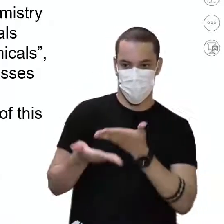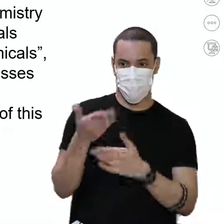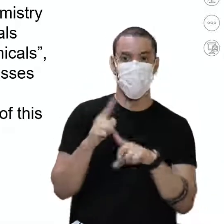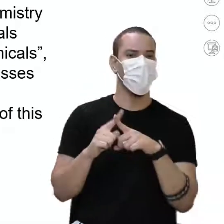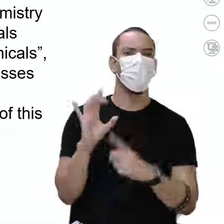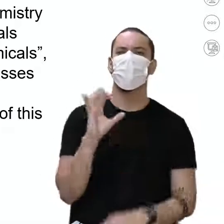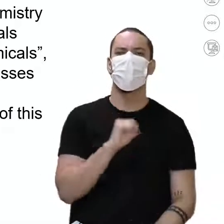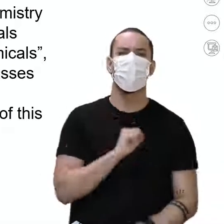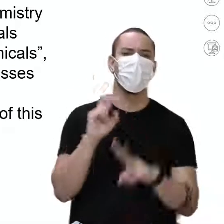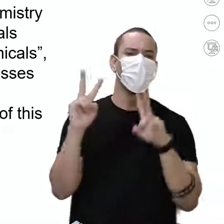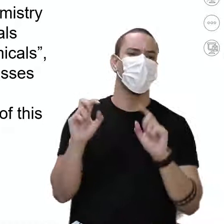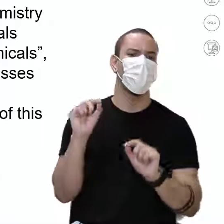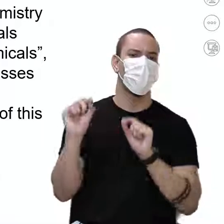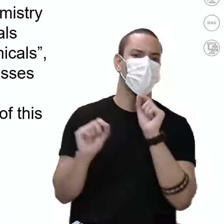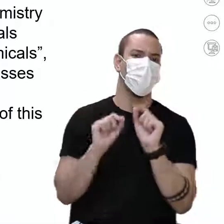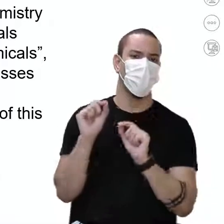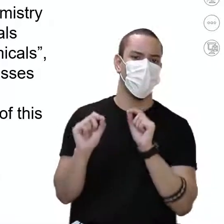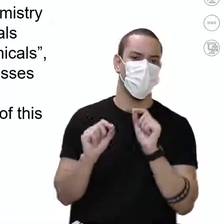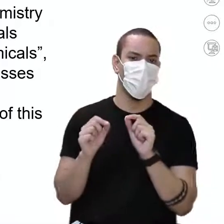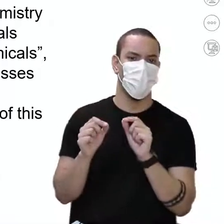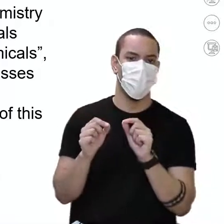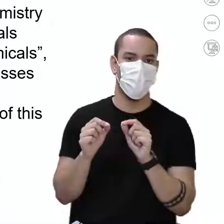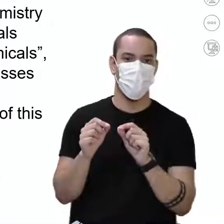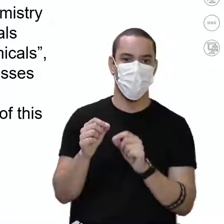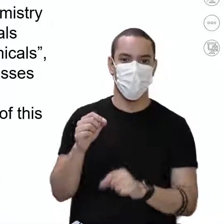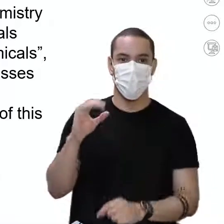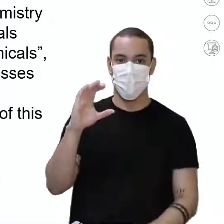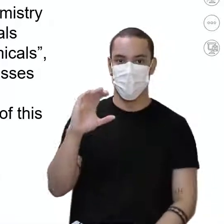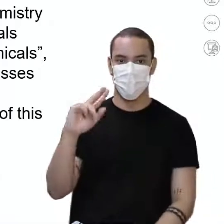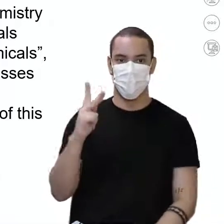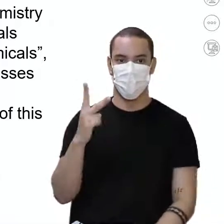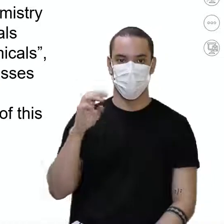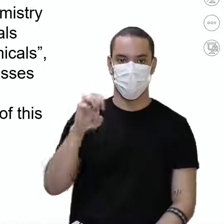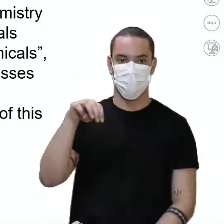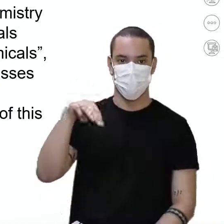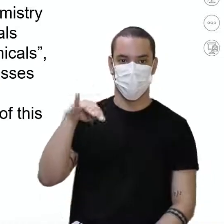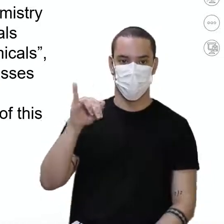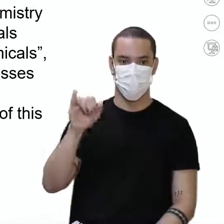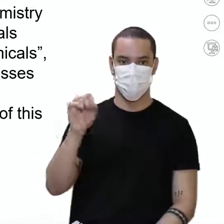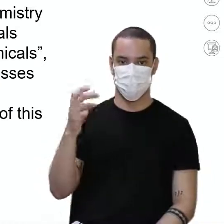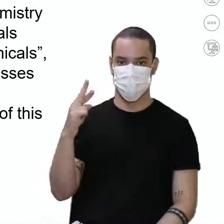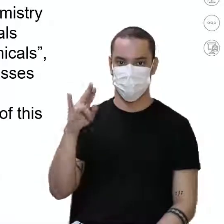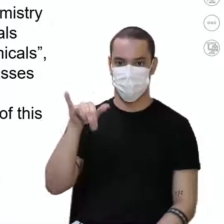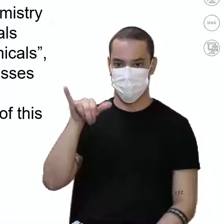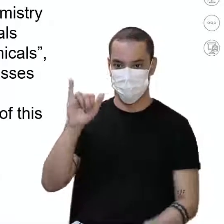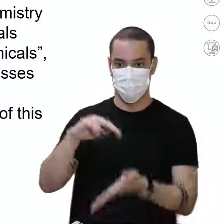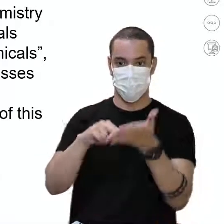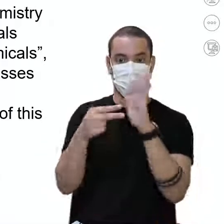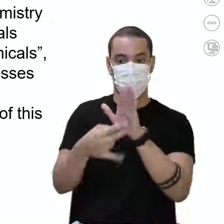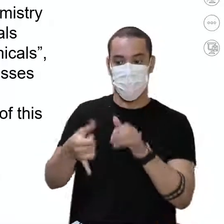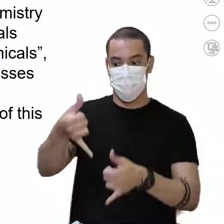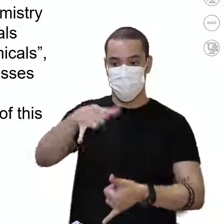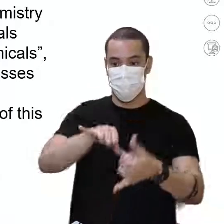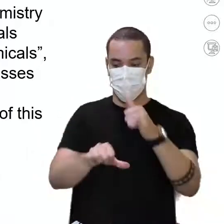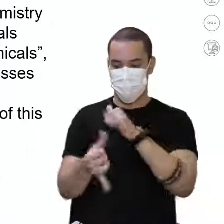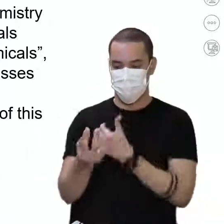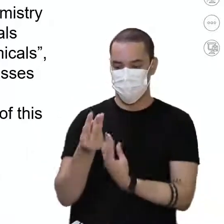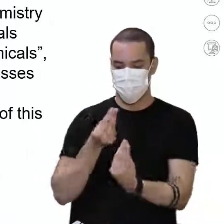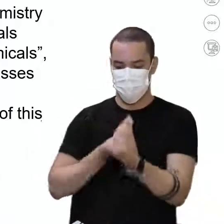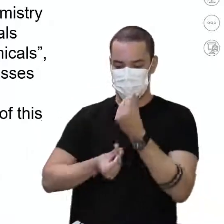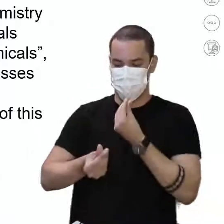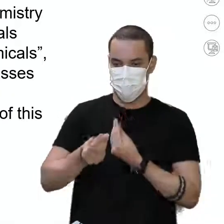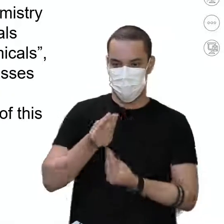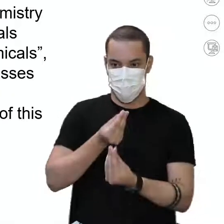sobre amor em relação a quê? A química, a palavra chemistry significa química. Então eu sei que esse texto vai falar